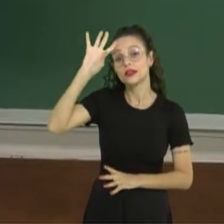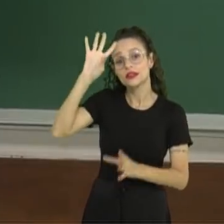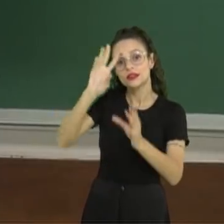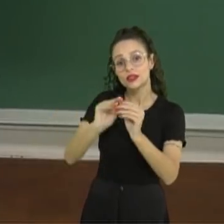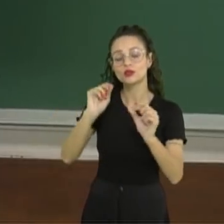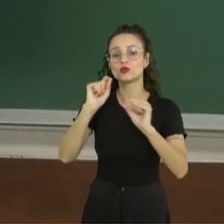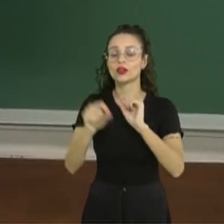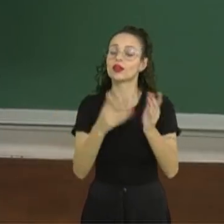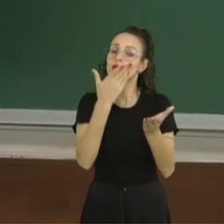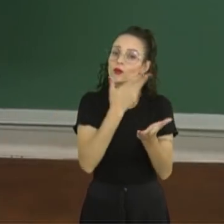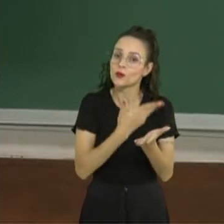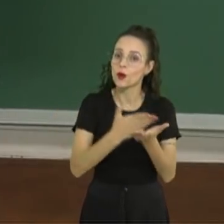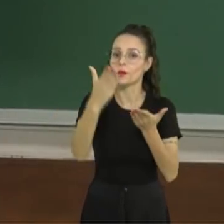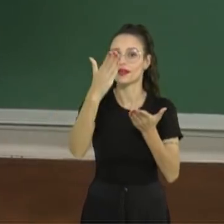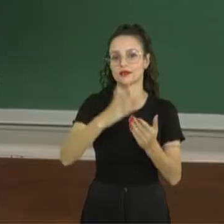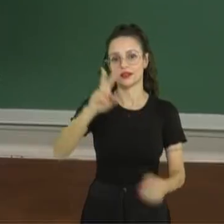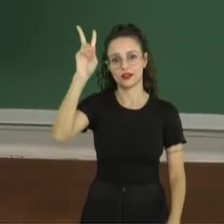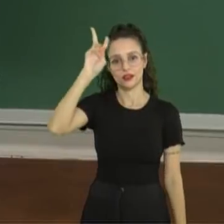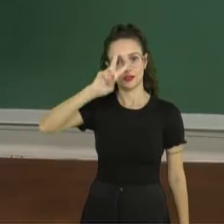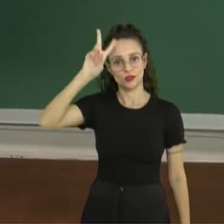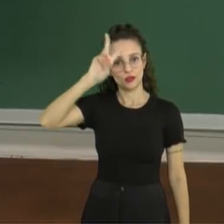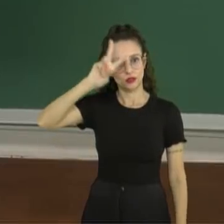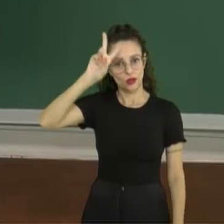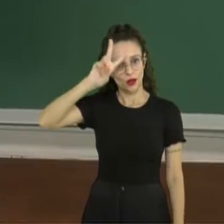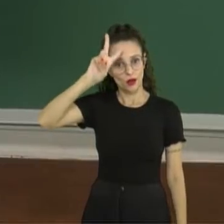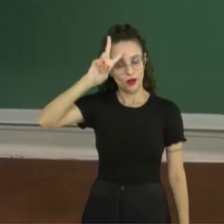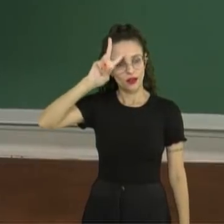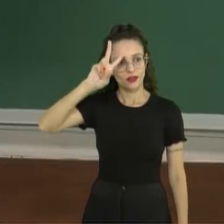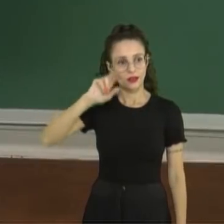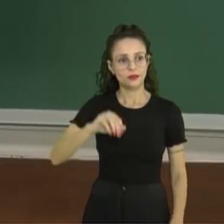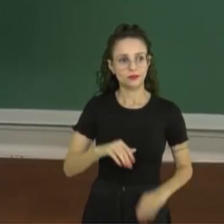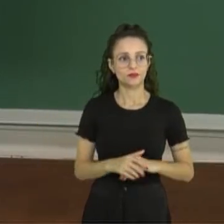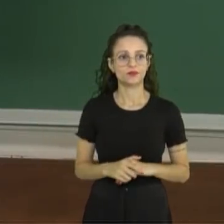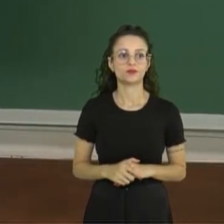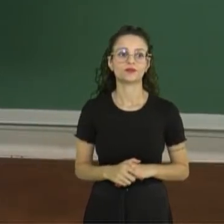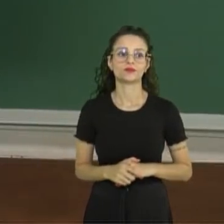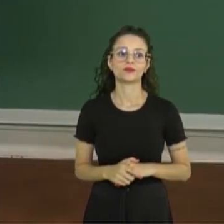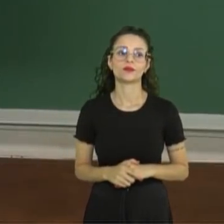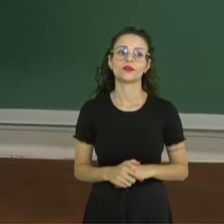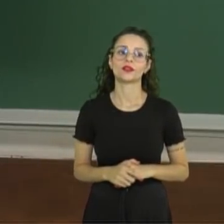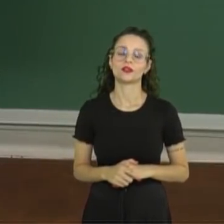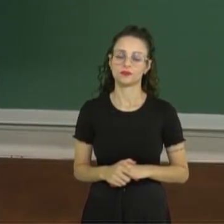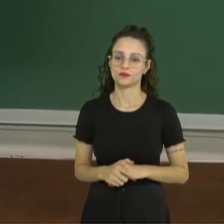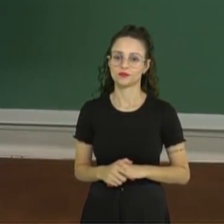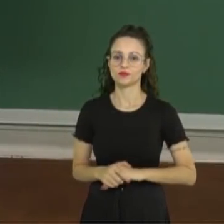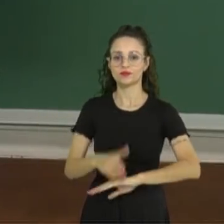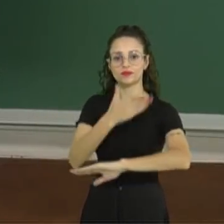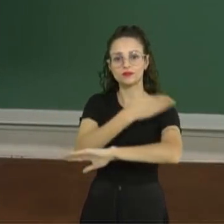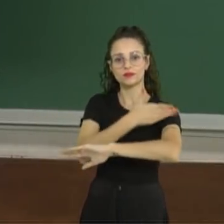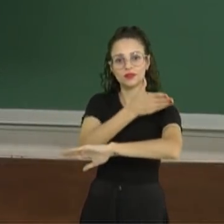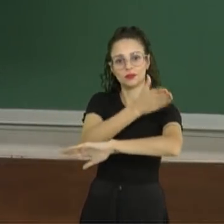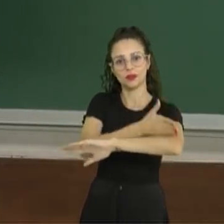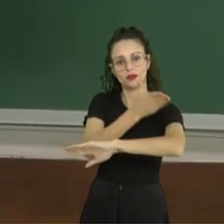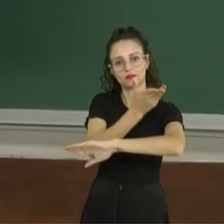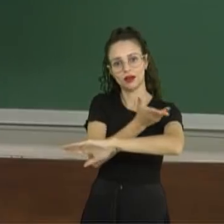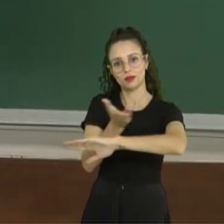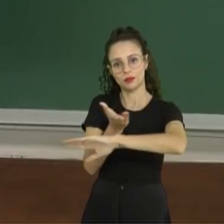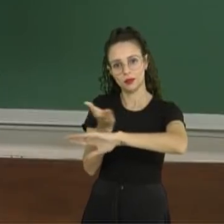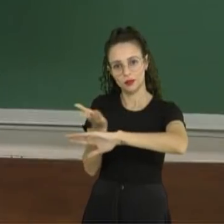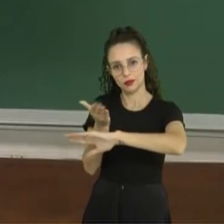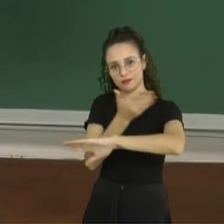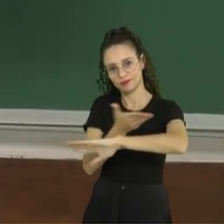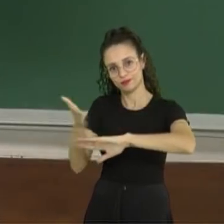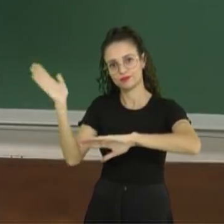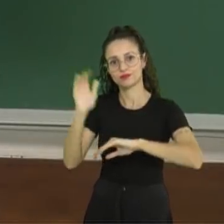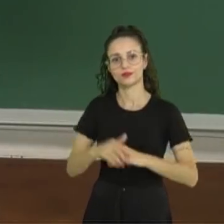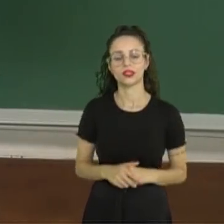como começa a história, uma versão bem tradicional e bem polêmica. Começa com a Idade Antiga, Média, Moderna e